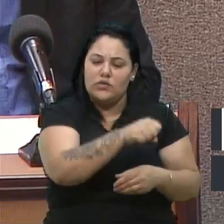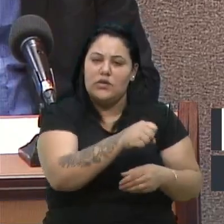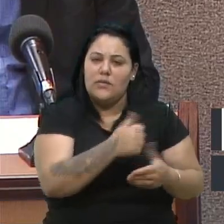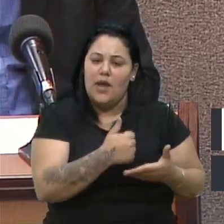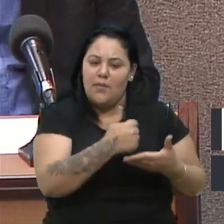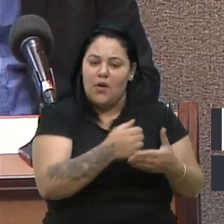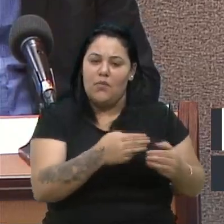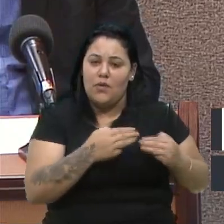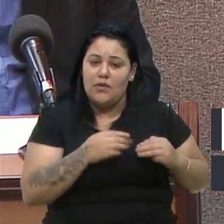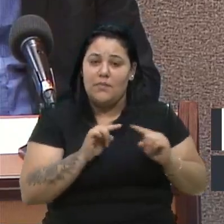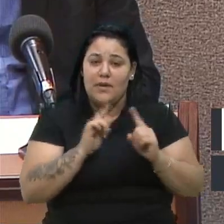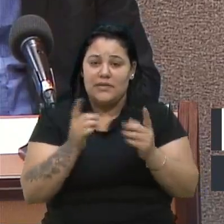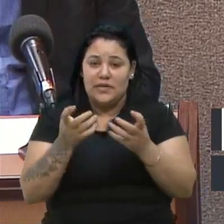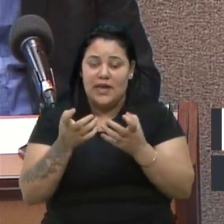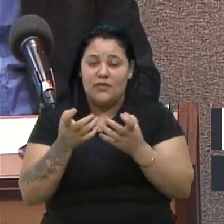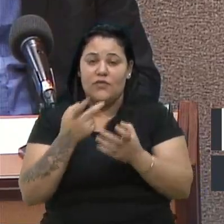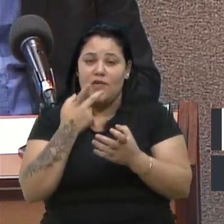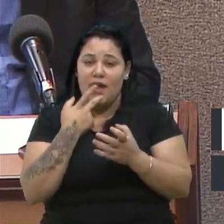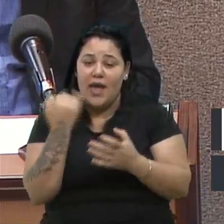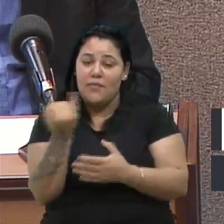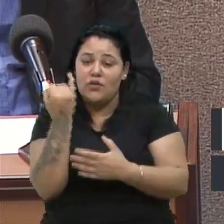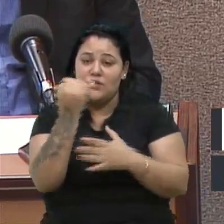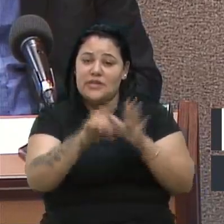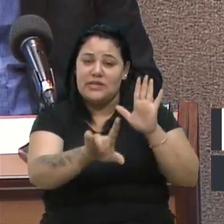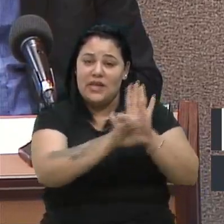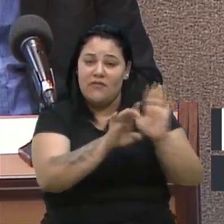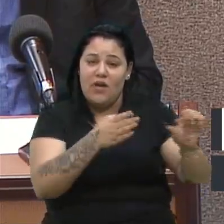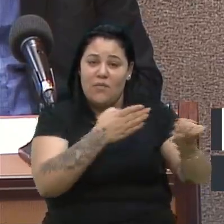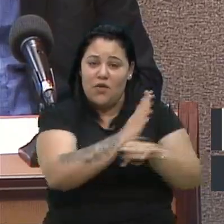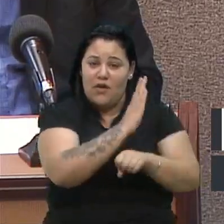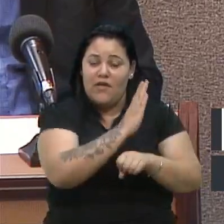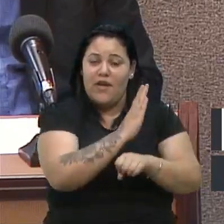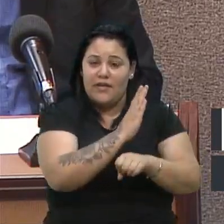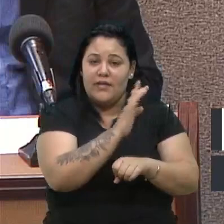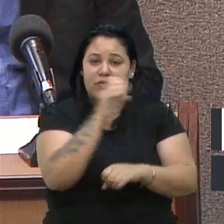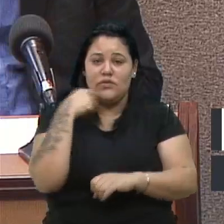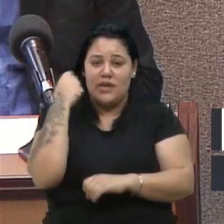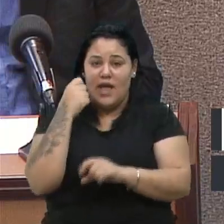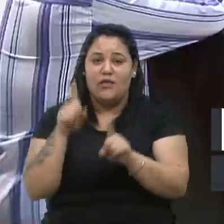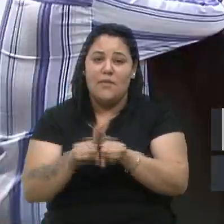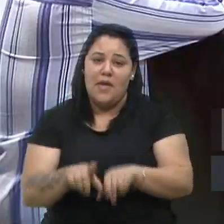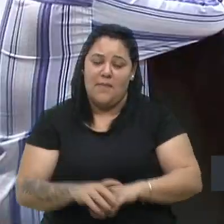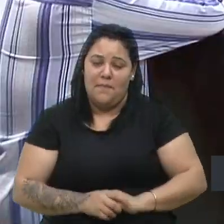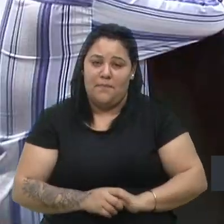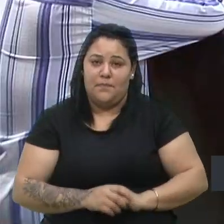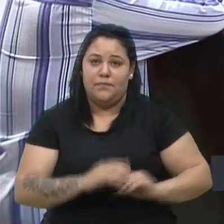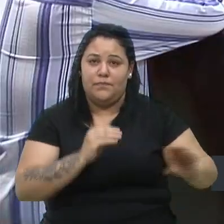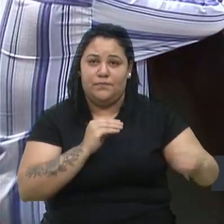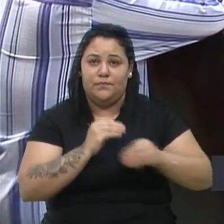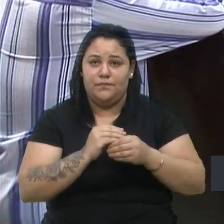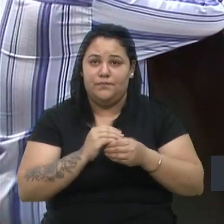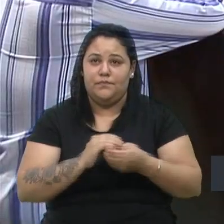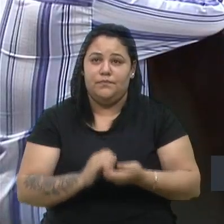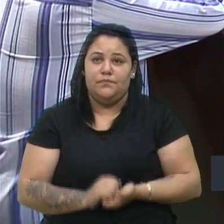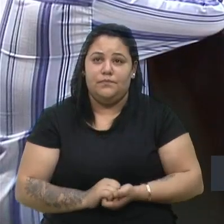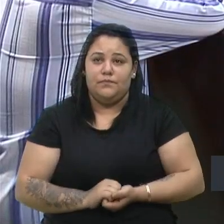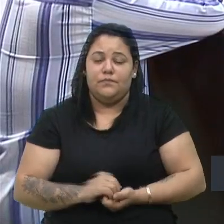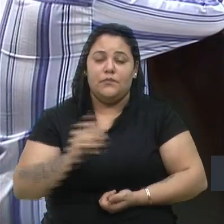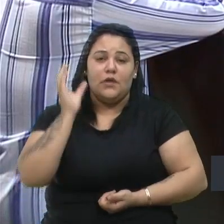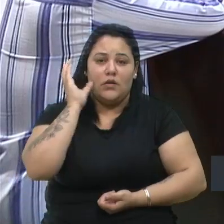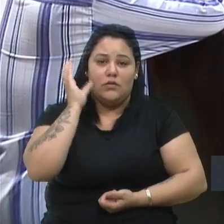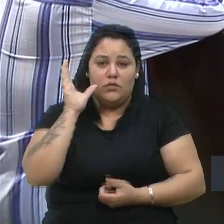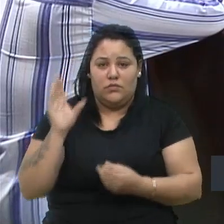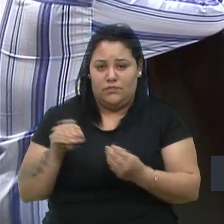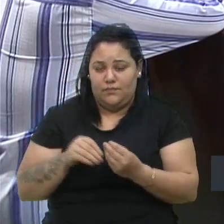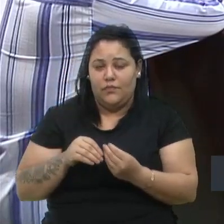quero destacar essa lei que foi aprovada no Senado recentemente. Sua parte, vereador Cadori. Uma parte, vereador Meneguzzi. Vereador Alberto, gostaria